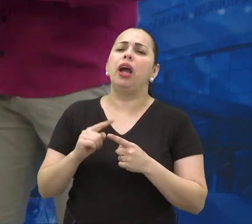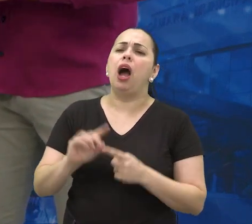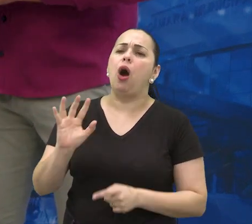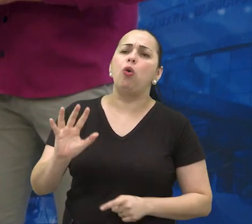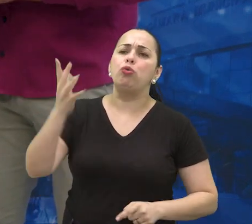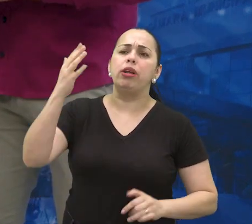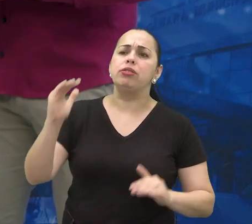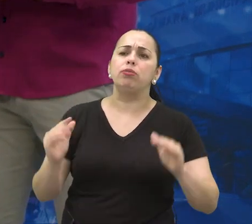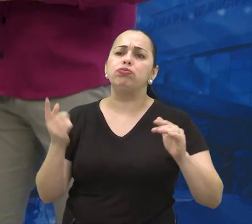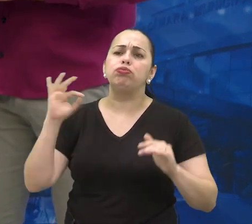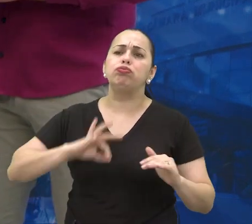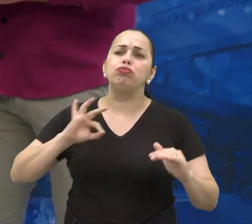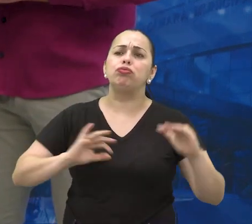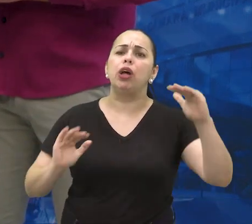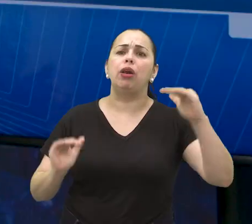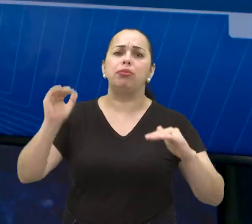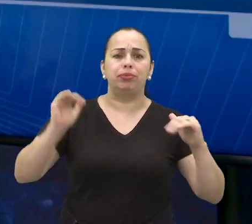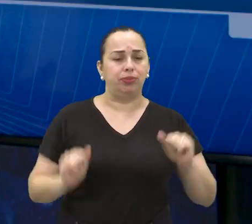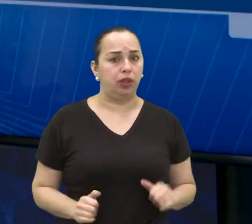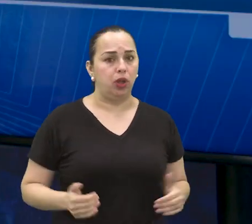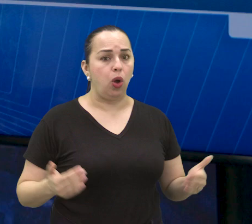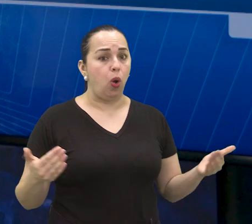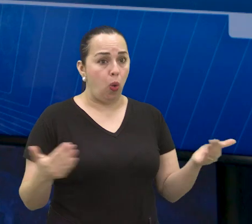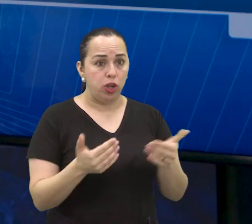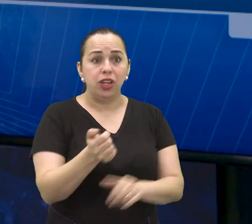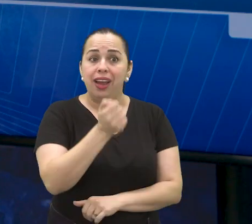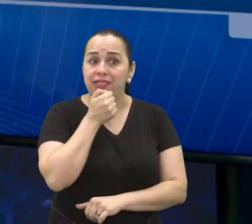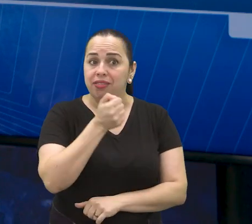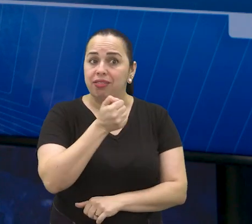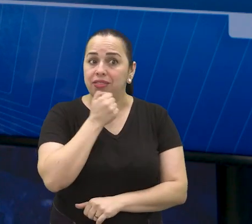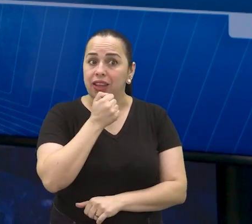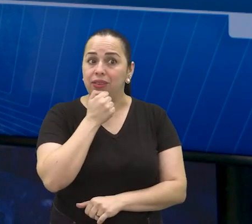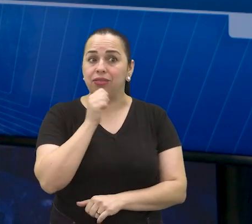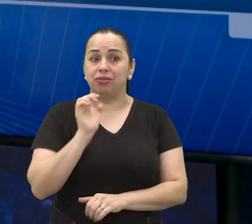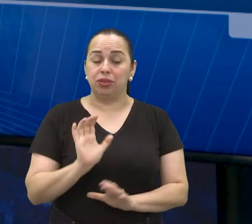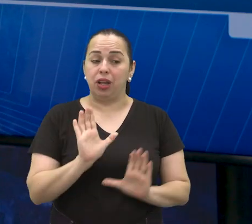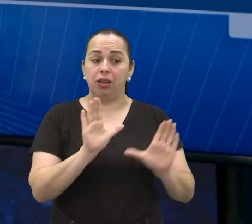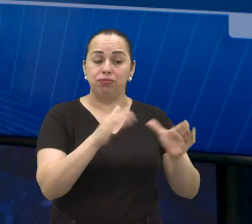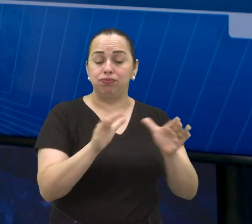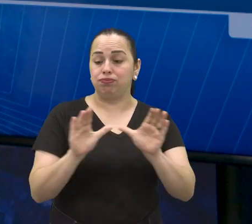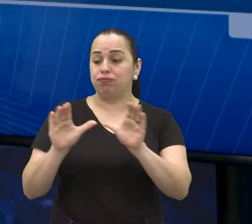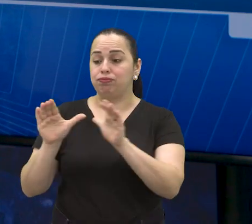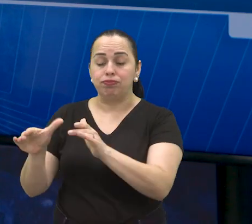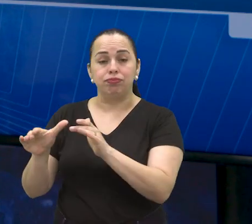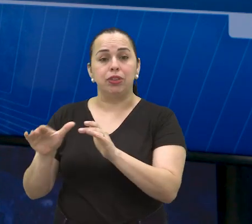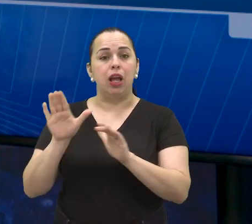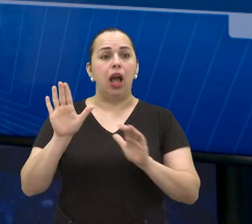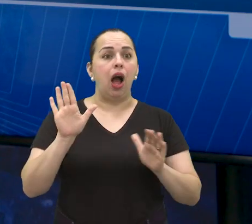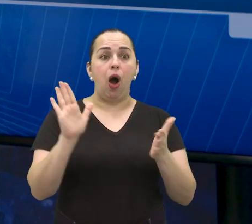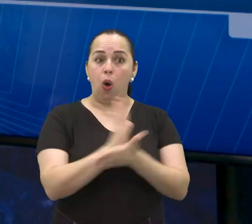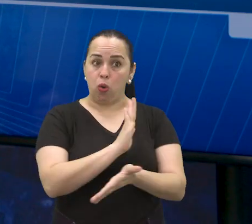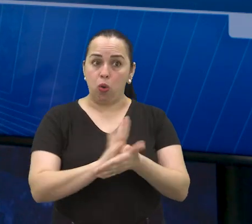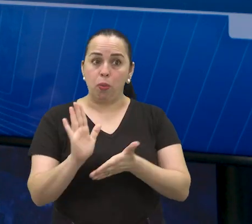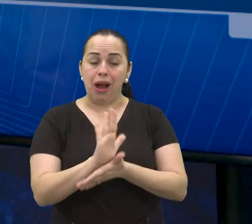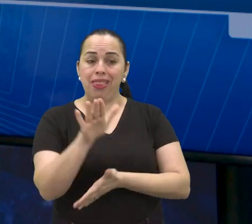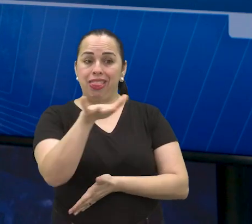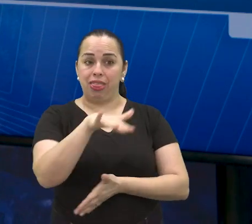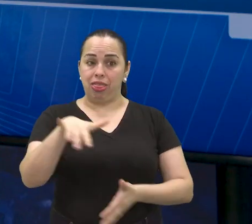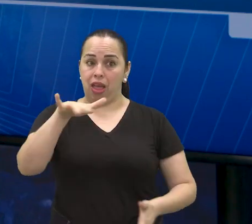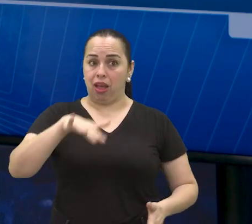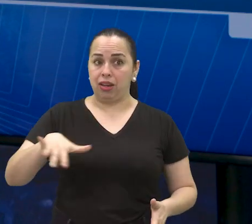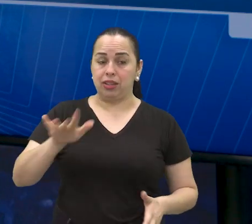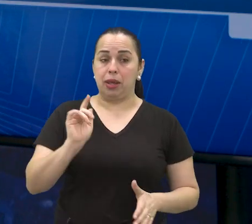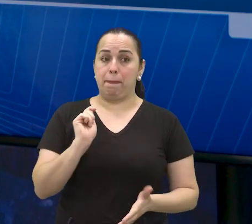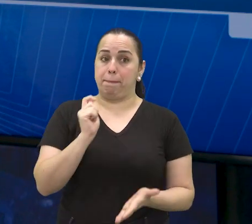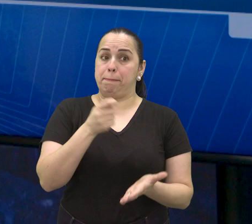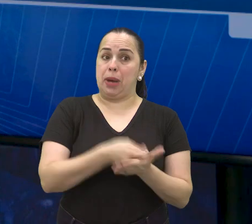isso acontece? Hoje ainda existe no mercado a questão da segregação ocupacional. Então, algumas áreas que naturalmente